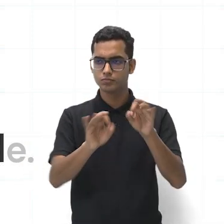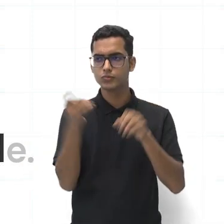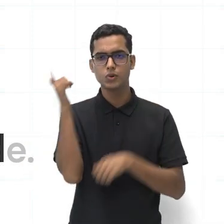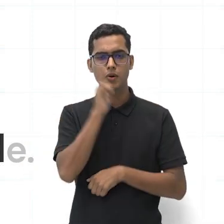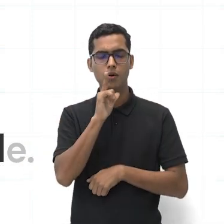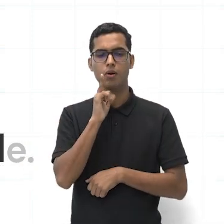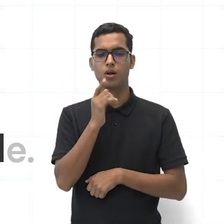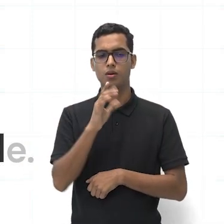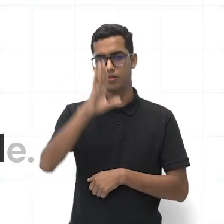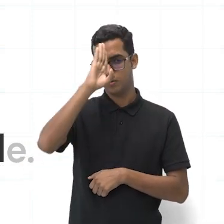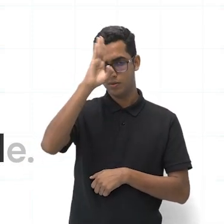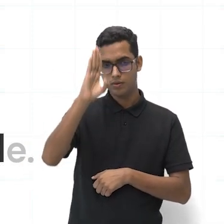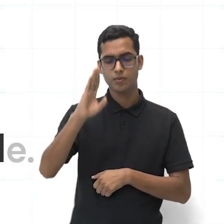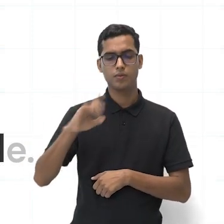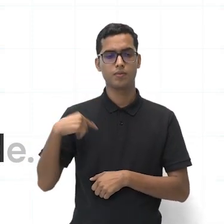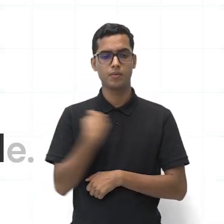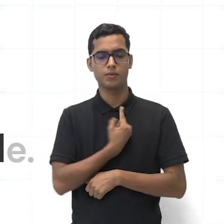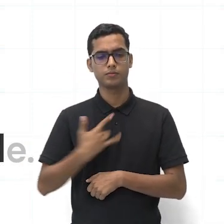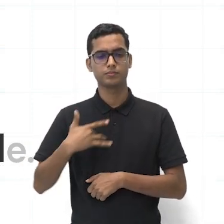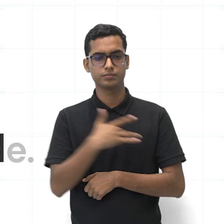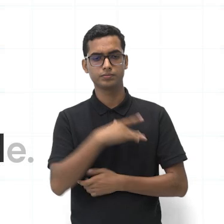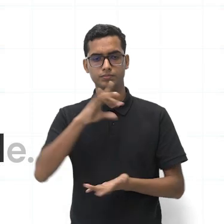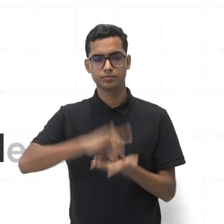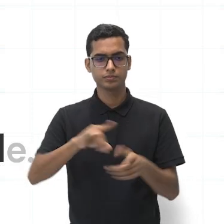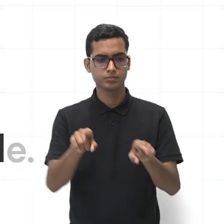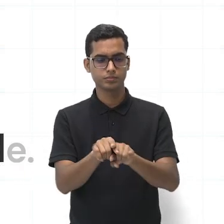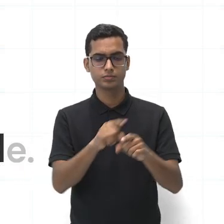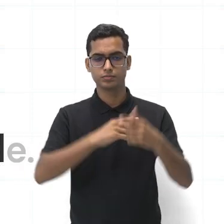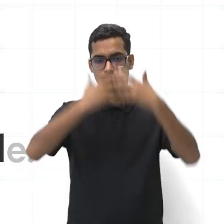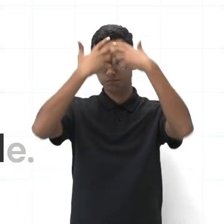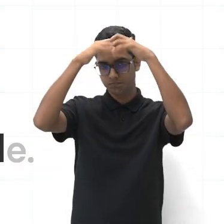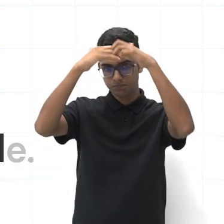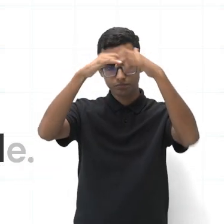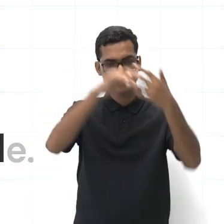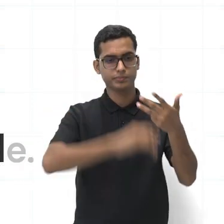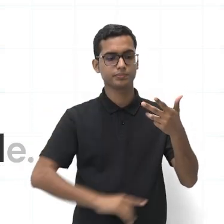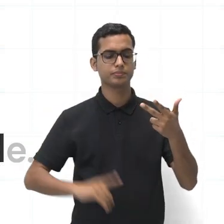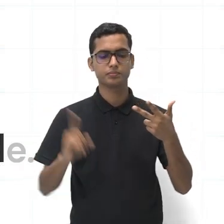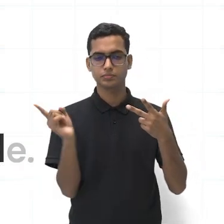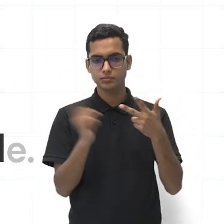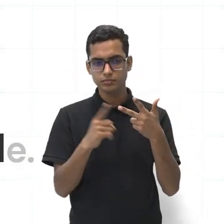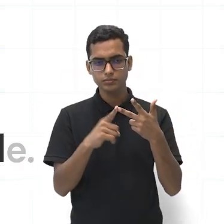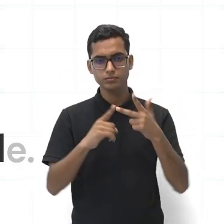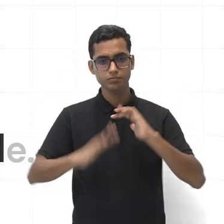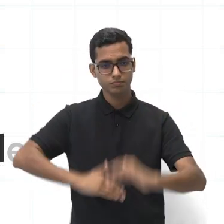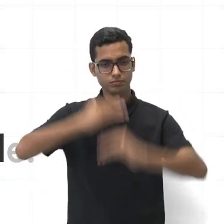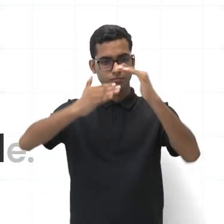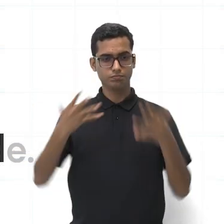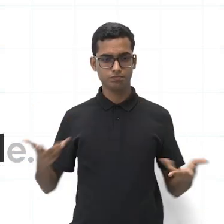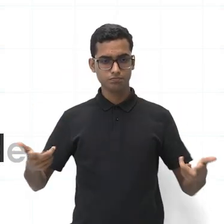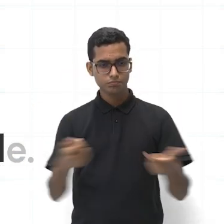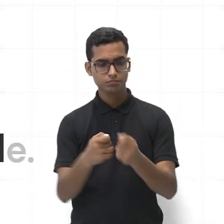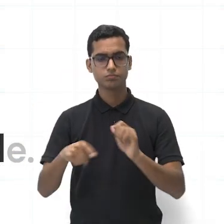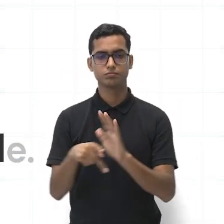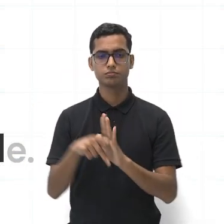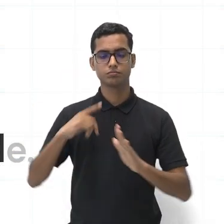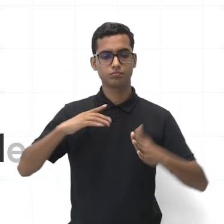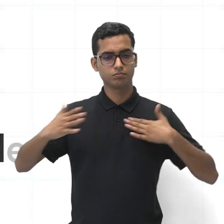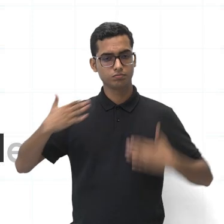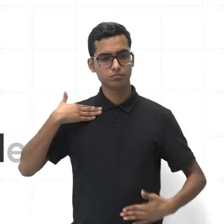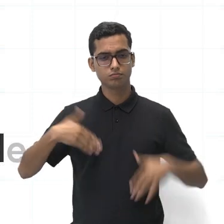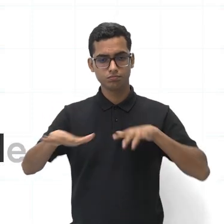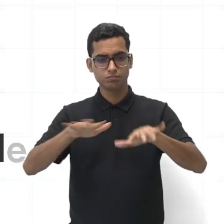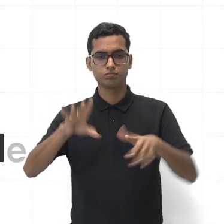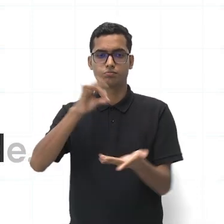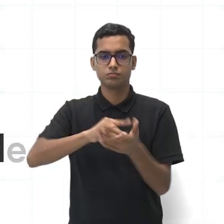ter o resultado, principalmente na nossa saúde física e mental. Outro benefício é o desenvolvimento e aperfeiçoamento